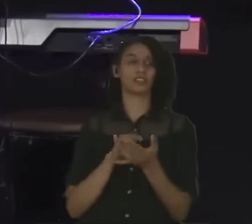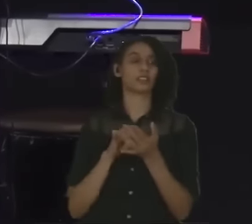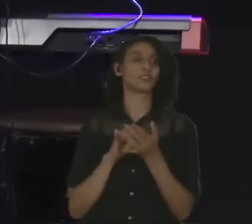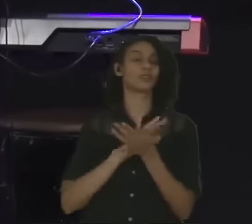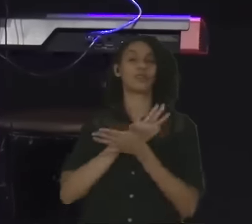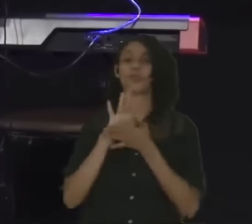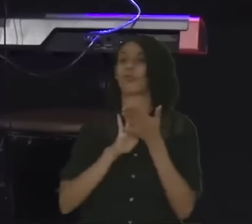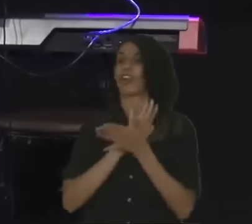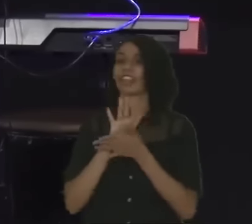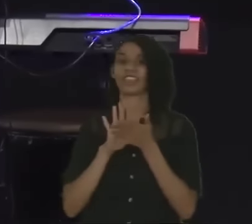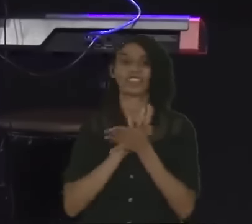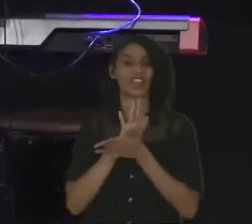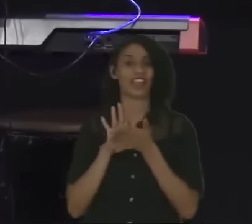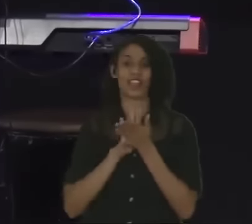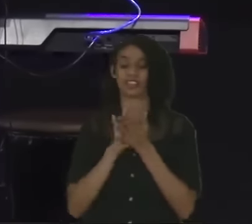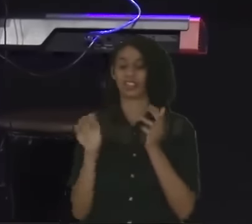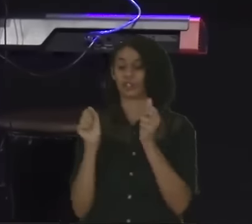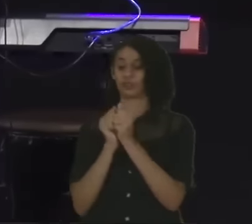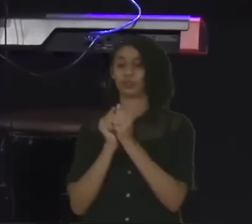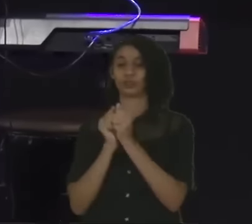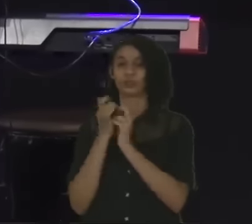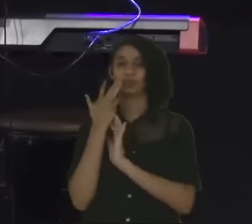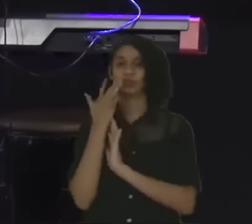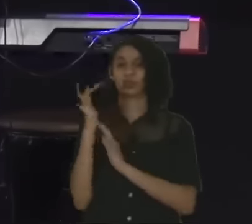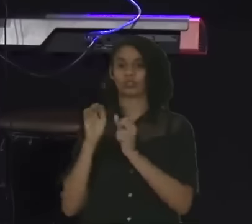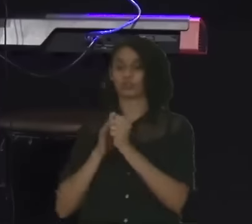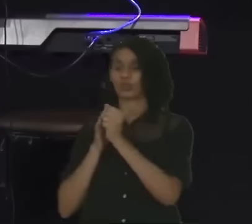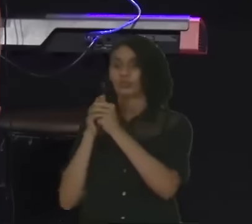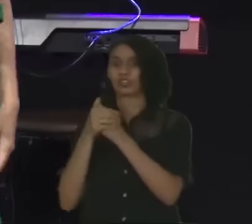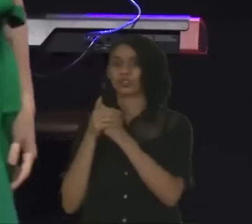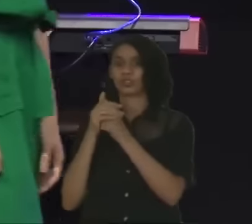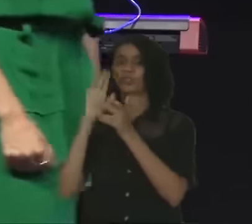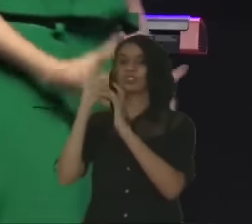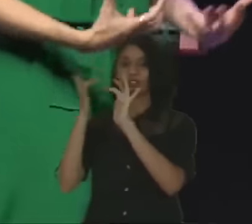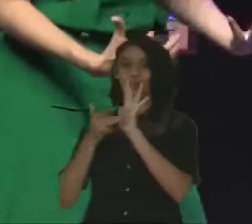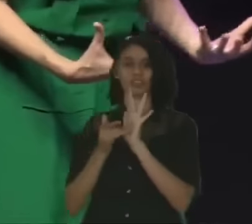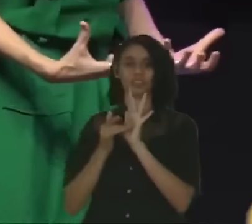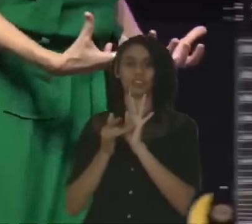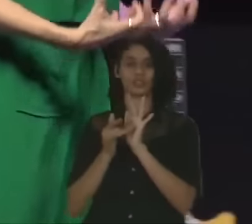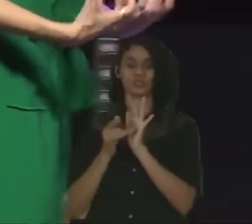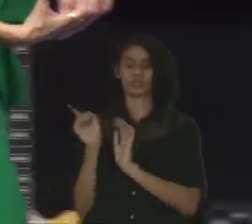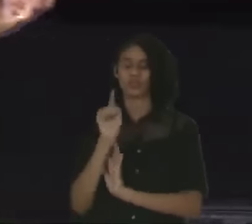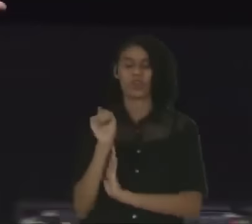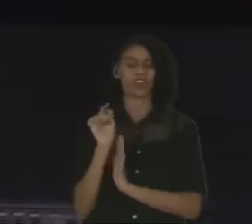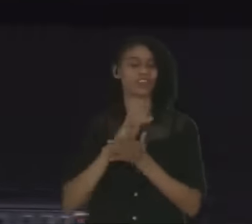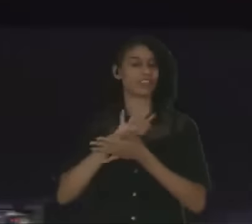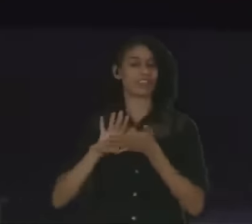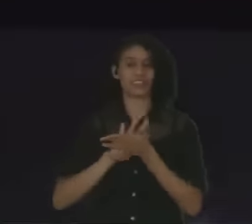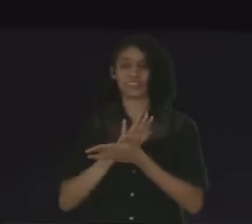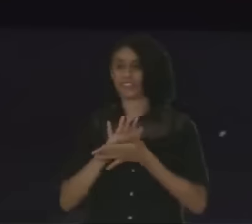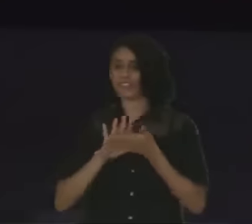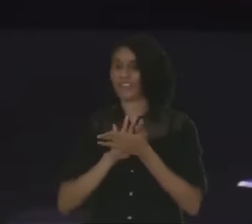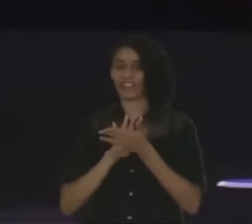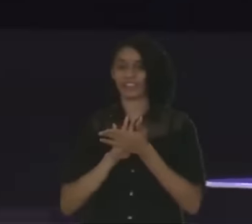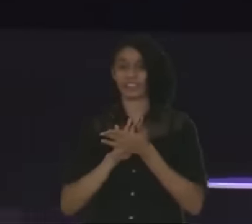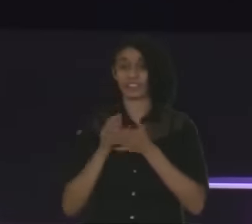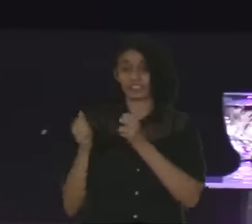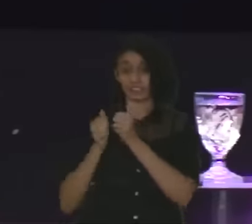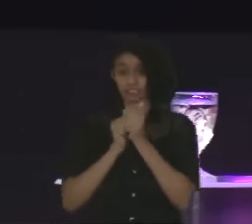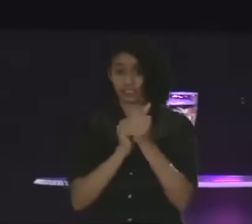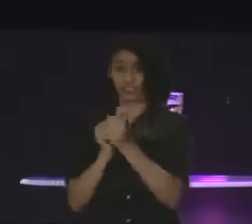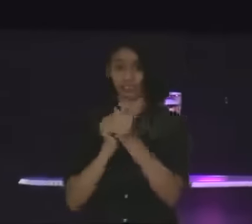Tesouros escondidos que é em Cristo Jesus é nada é nada Ei seguir a Jesus é